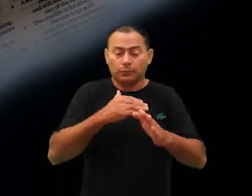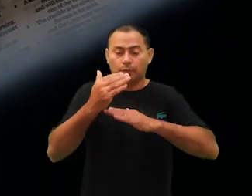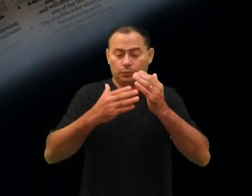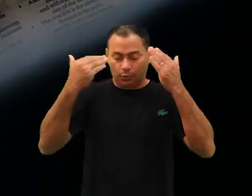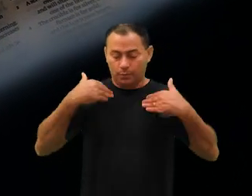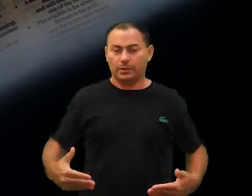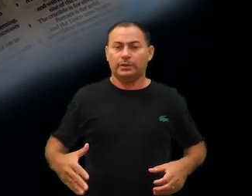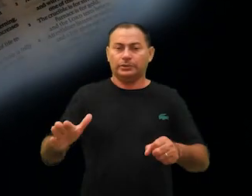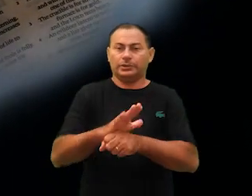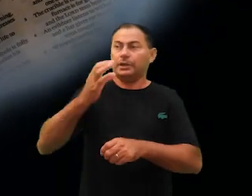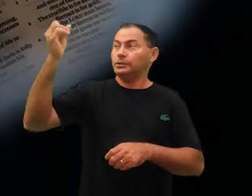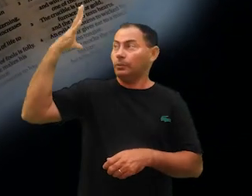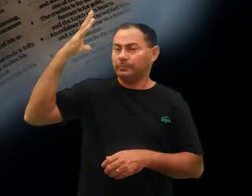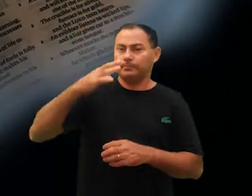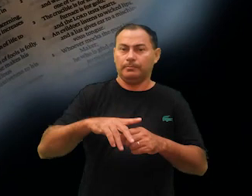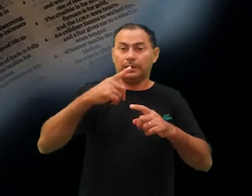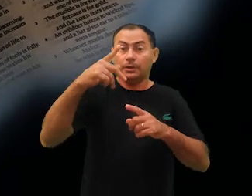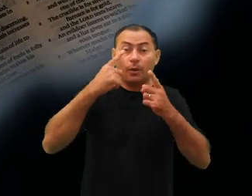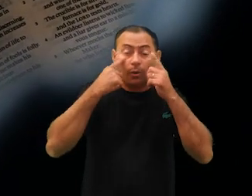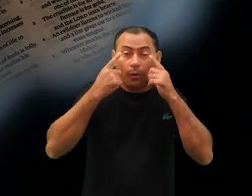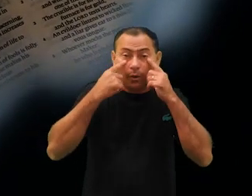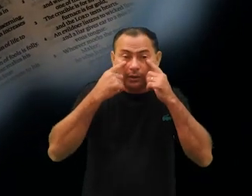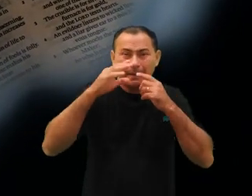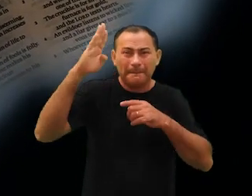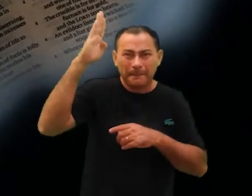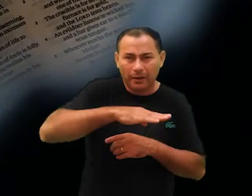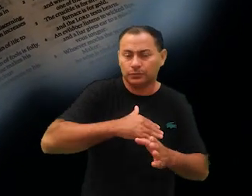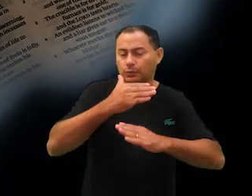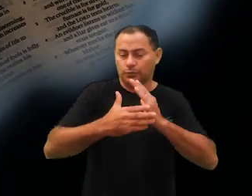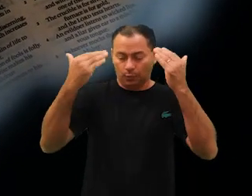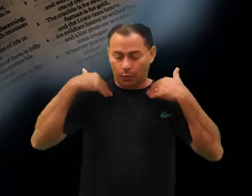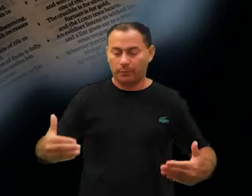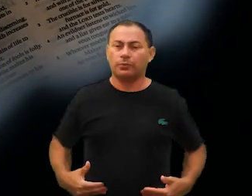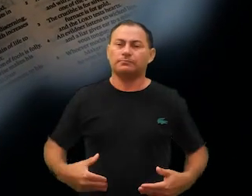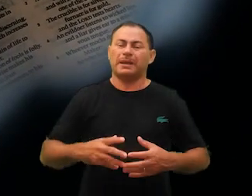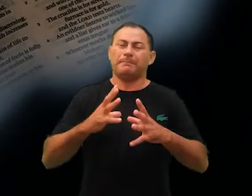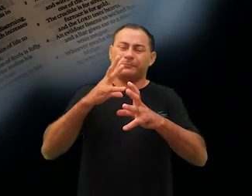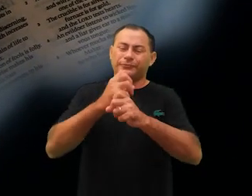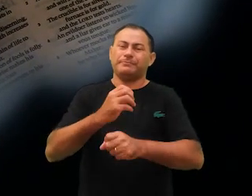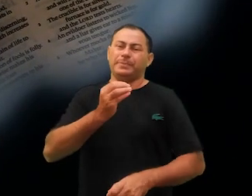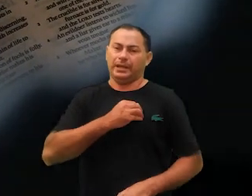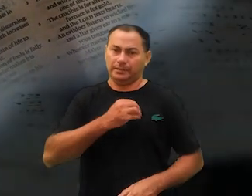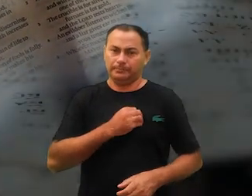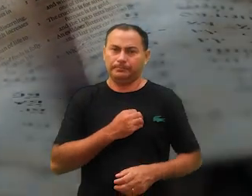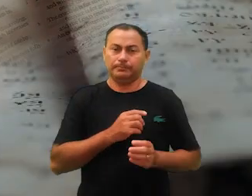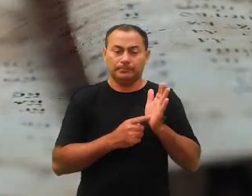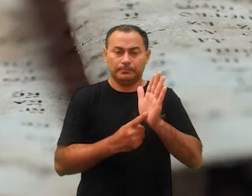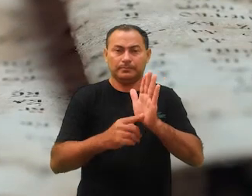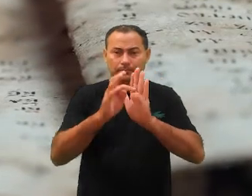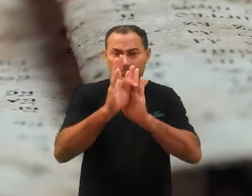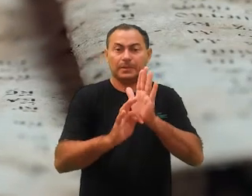bons, todo o seu corpo será cheio de luz. Mas se os seus olhos forem maus, todo o seu corpo será cheio de trevas.